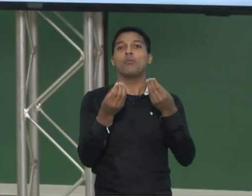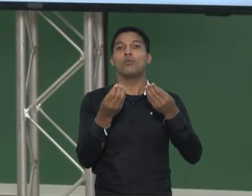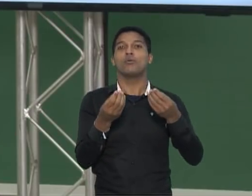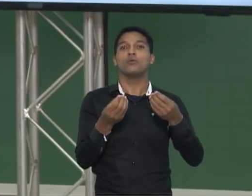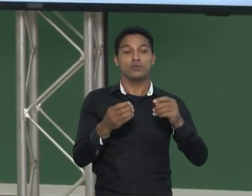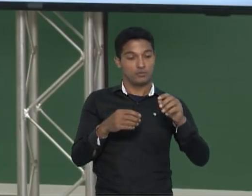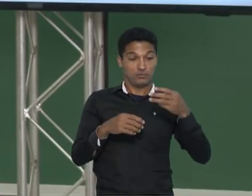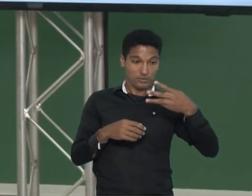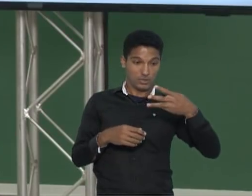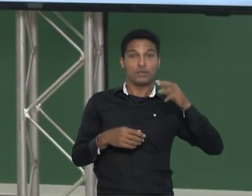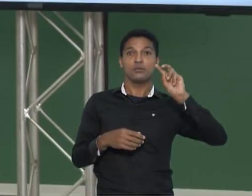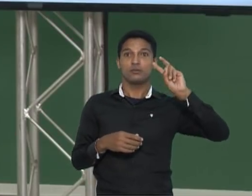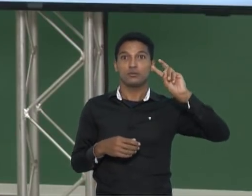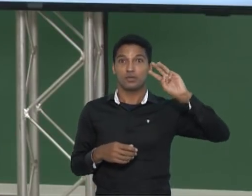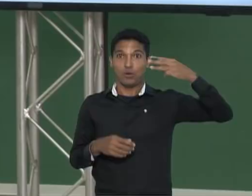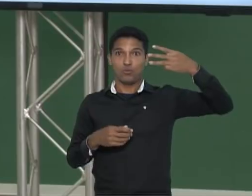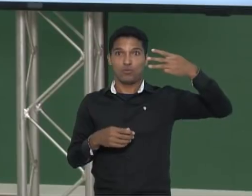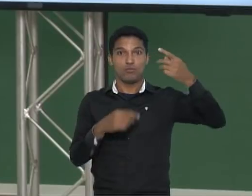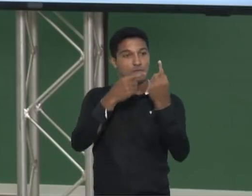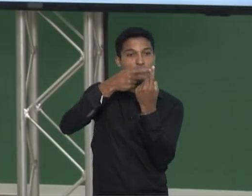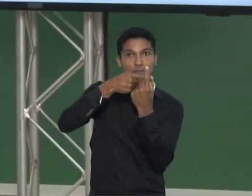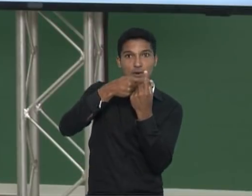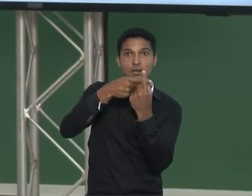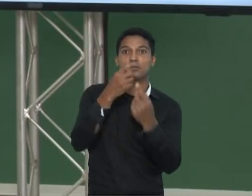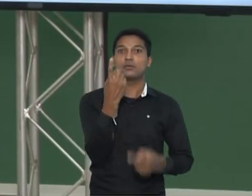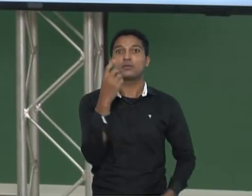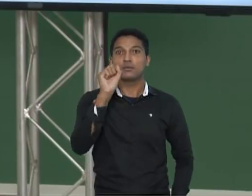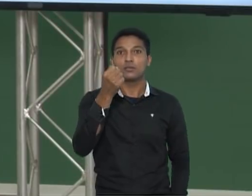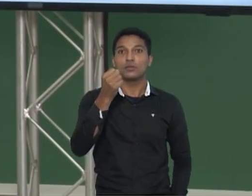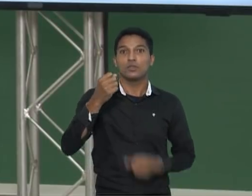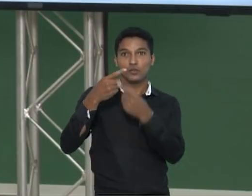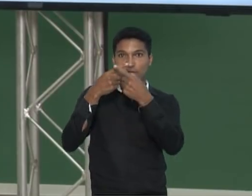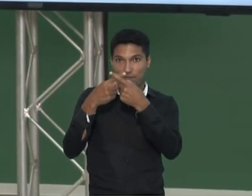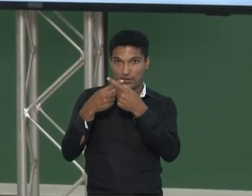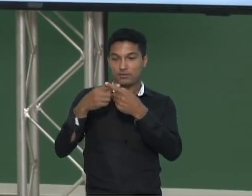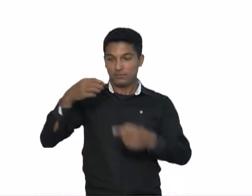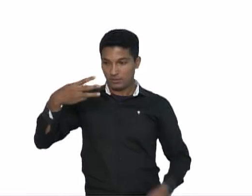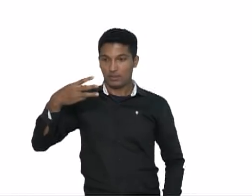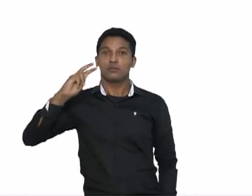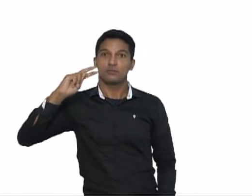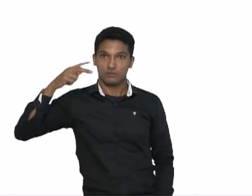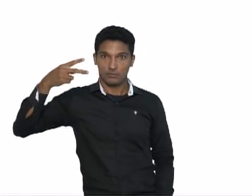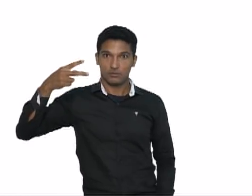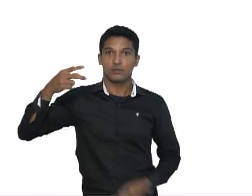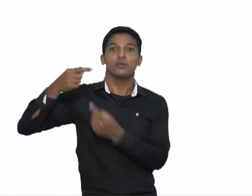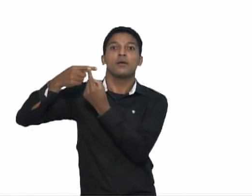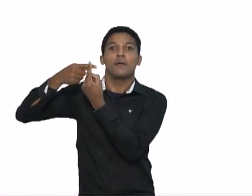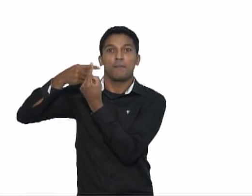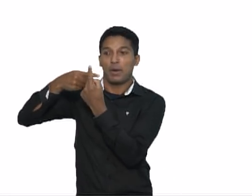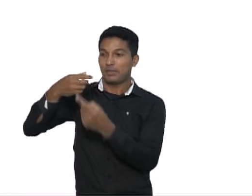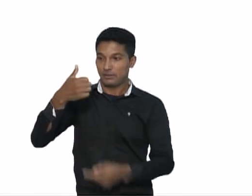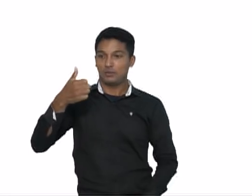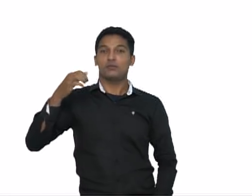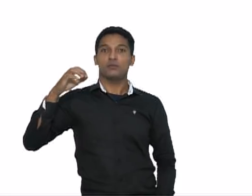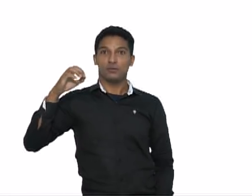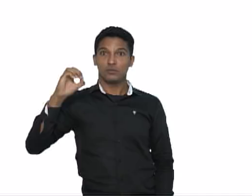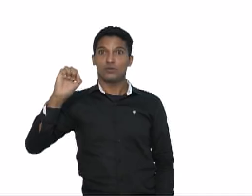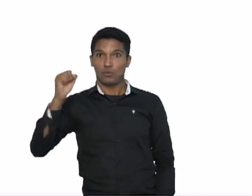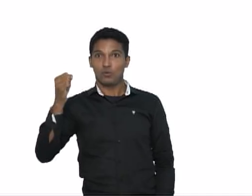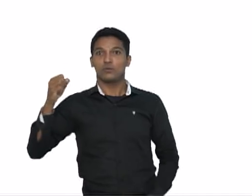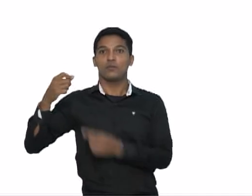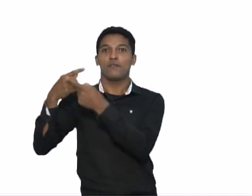3 ao cubo mais 18 vezes 3 ao quadrado, mais 108 vezes 3,